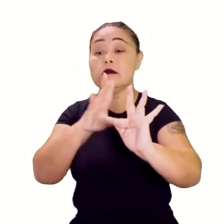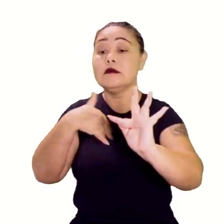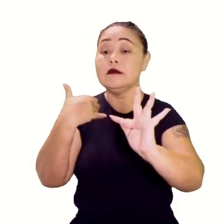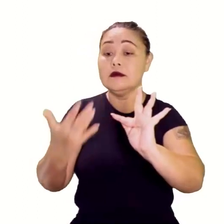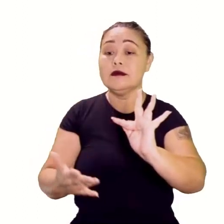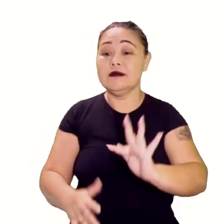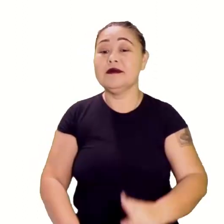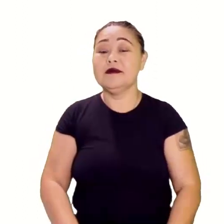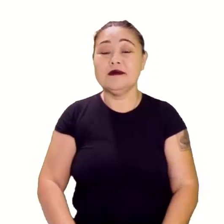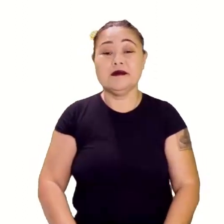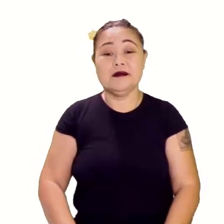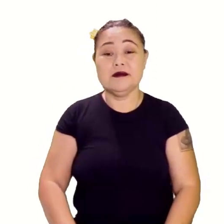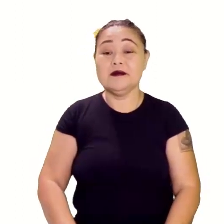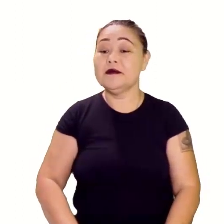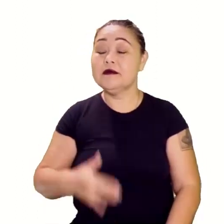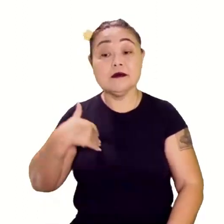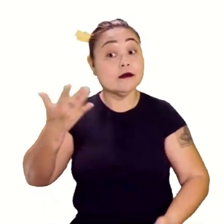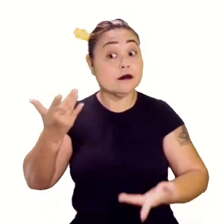identidade.